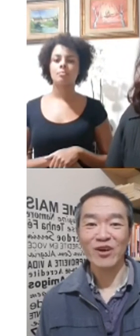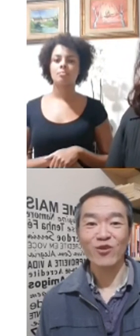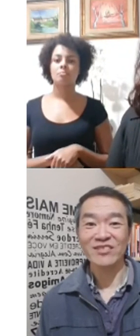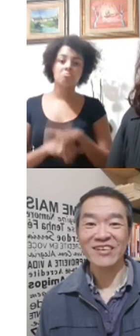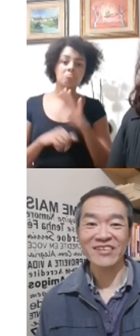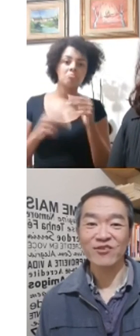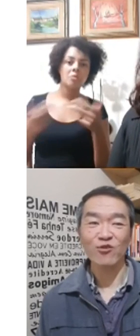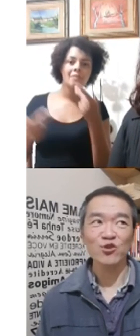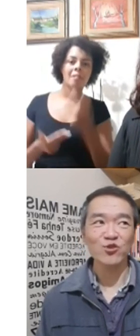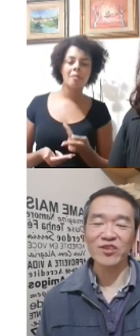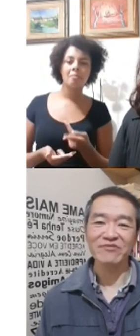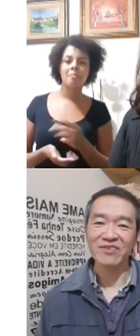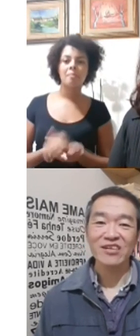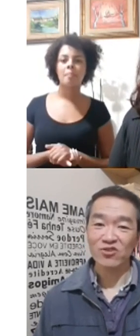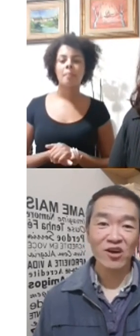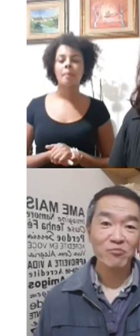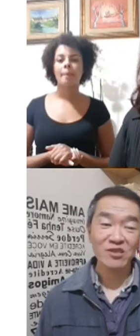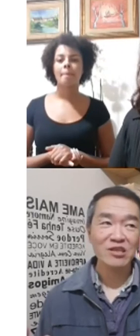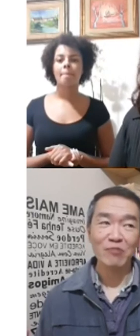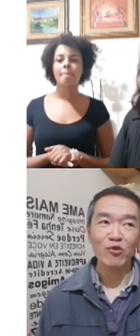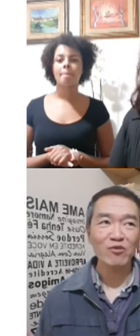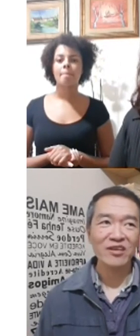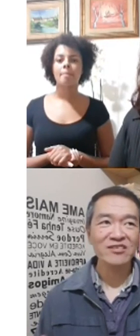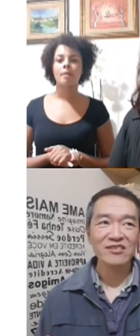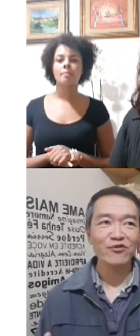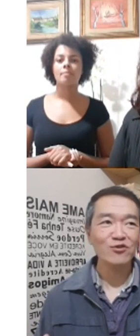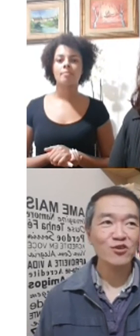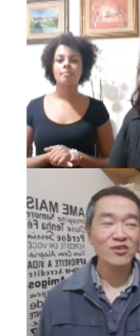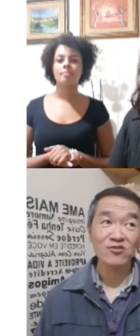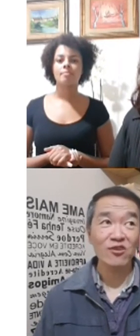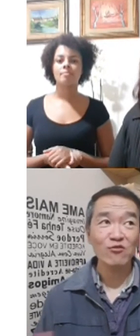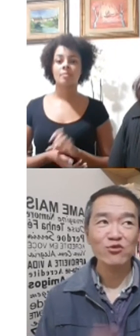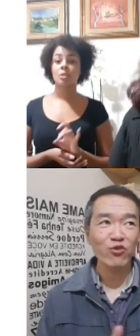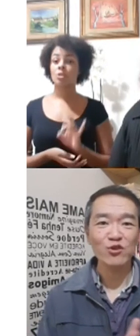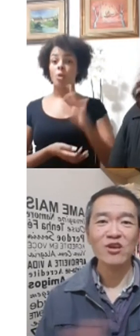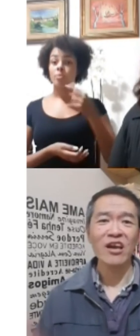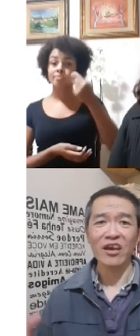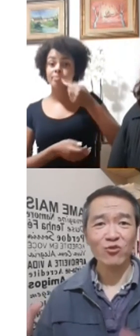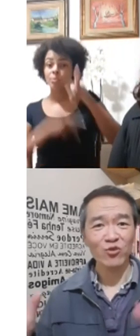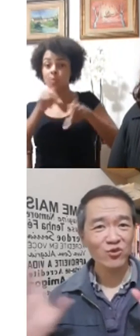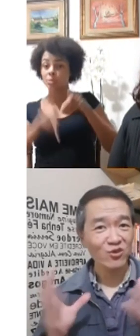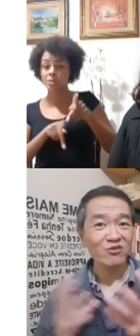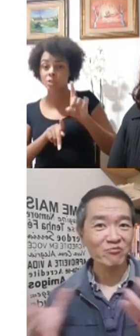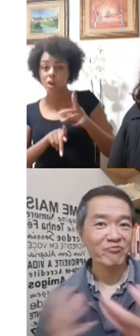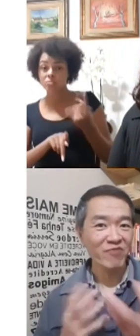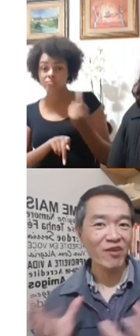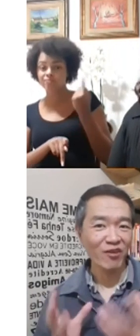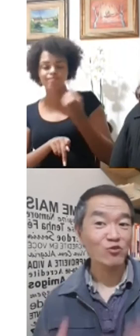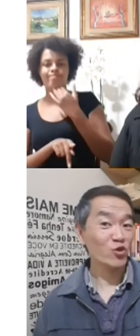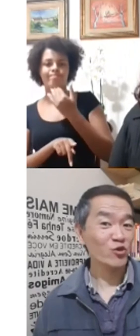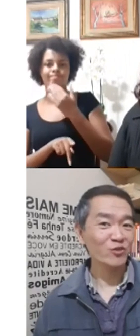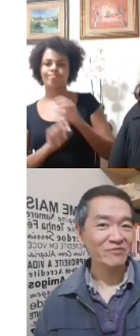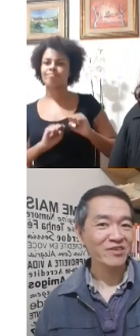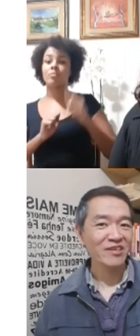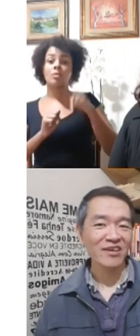É uma coisa em conjunto, né? Só a política pública acho que não funciona, é só um esforço, é tudo, é